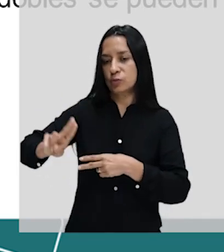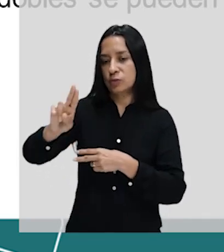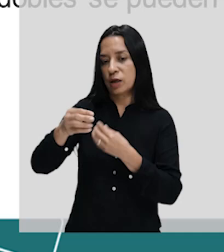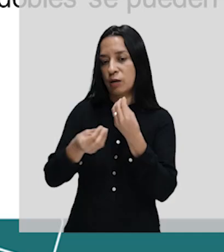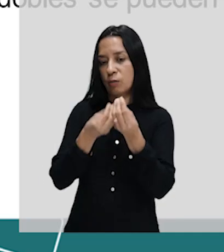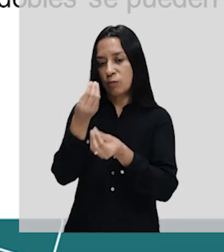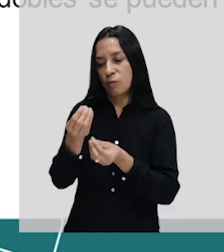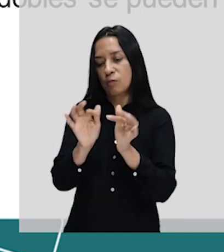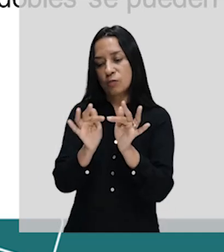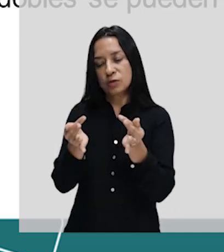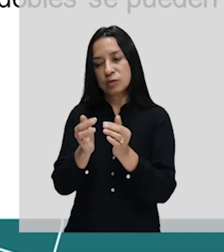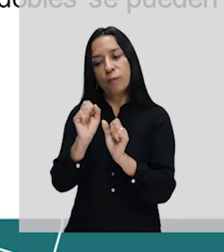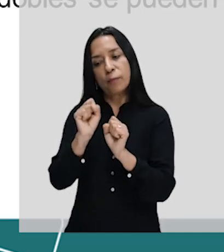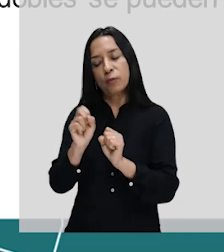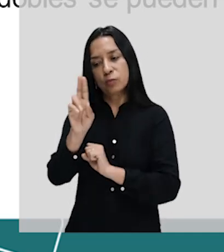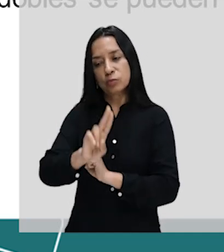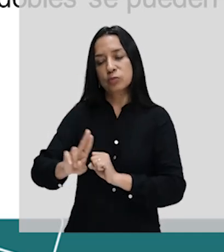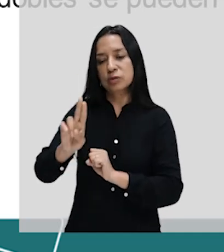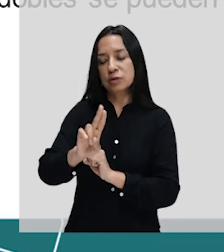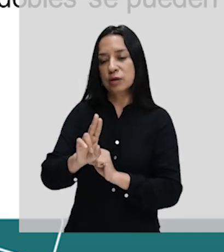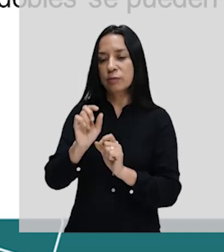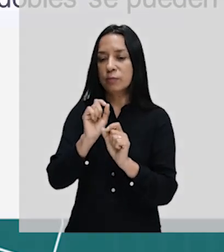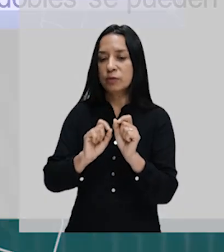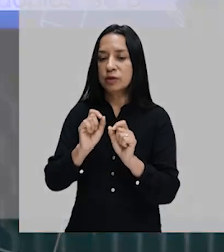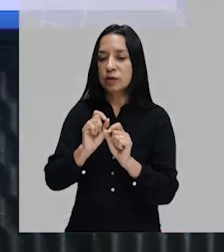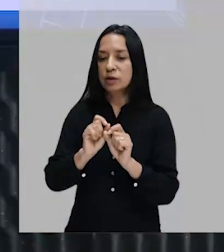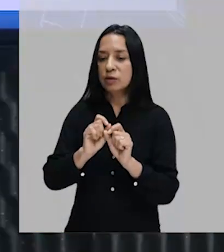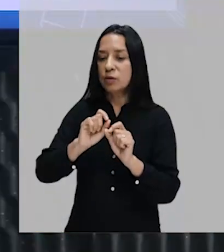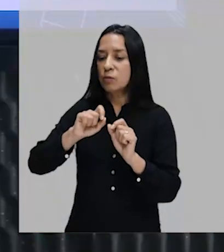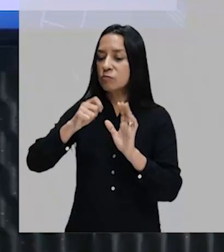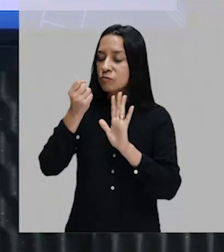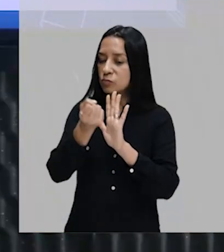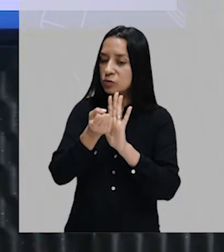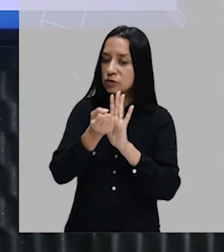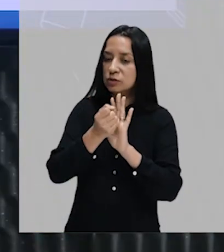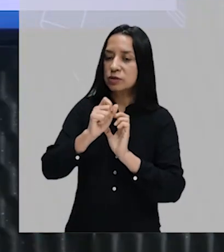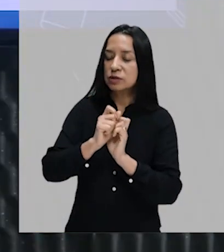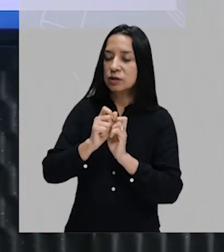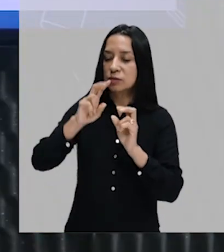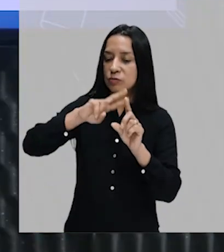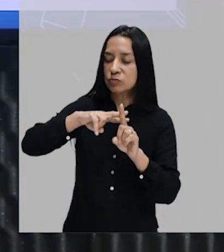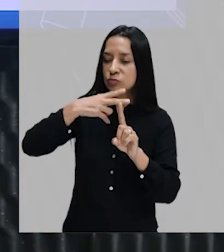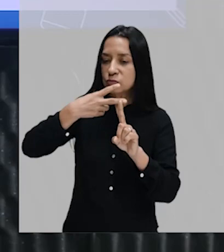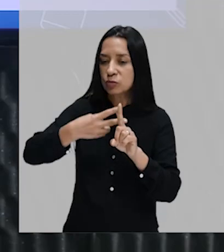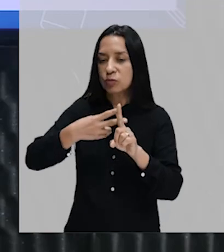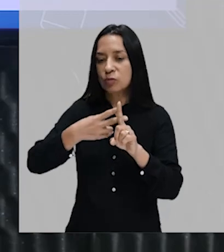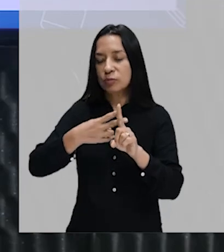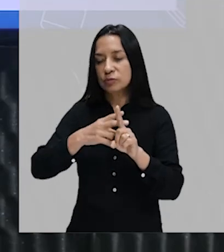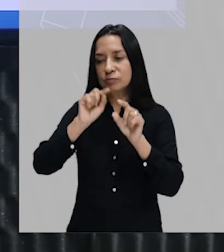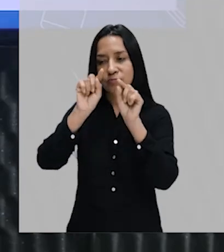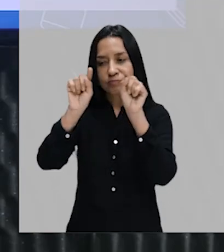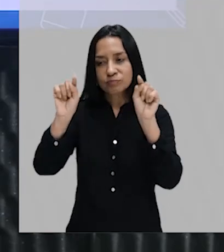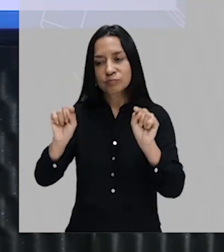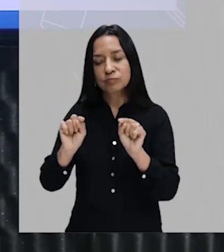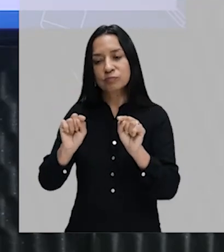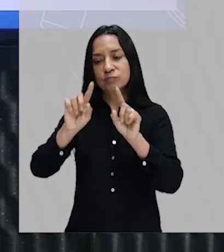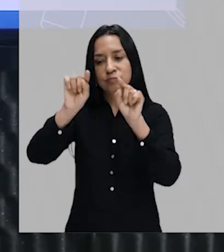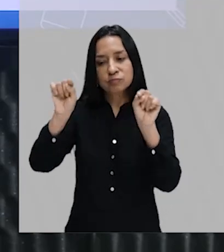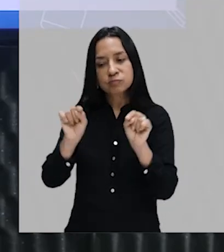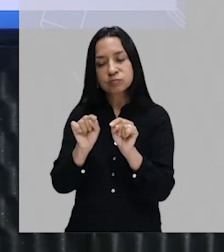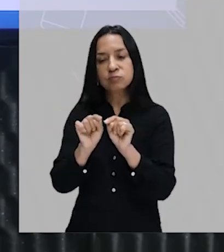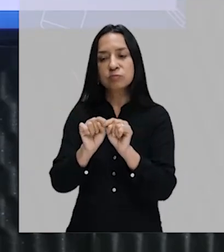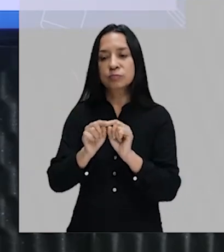simples, quando você pode utilizar aqueles sinais gráficos dobles, tá, parênteses, colchetes,